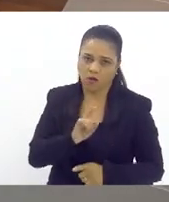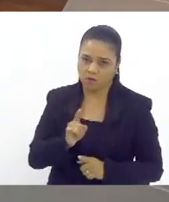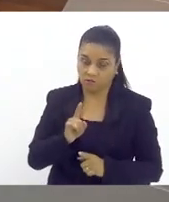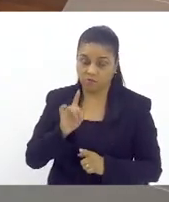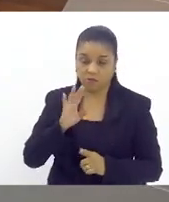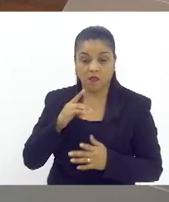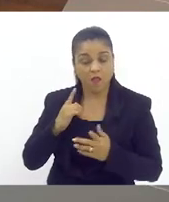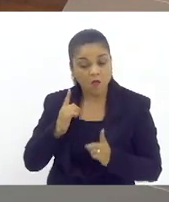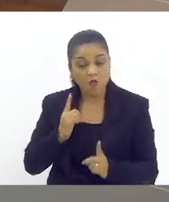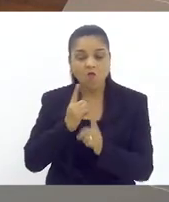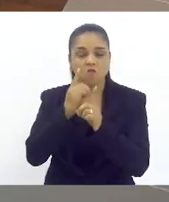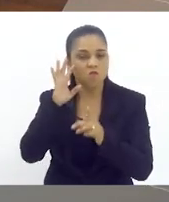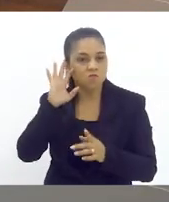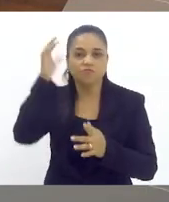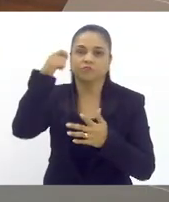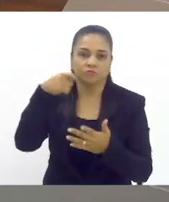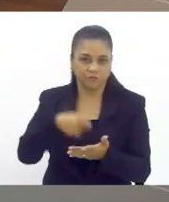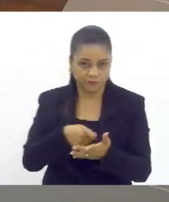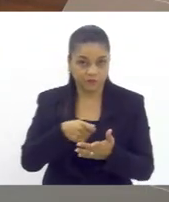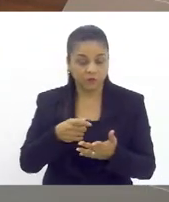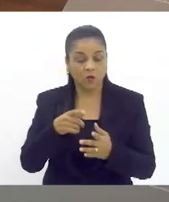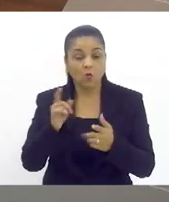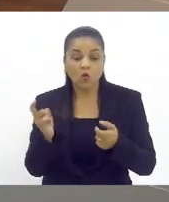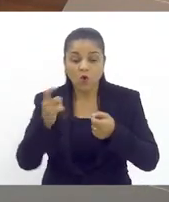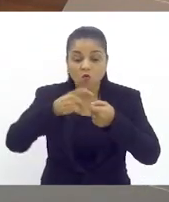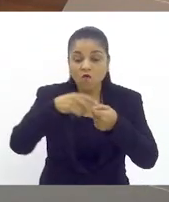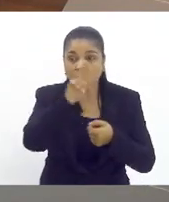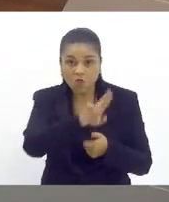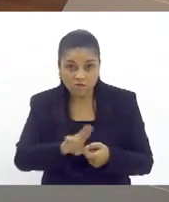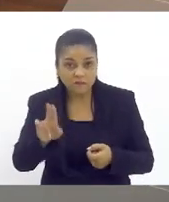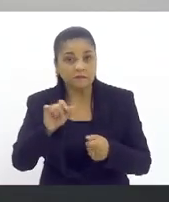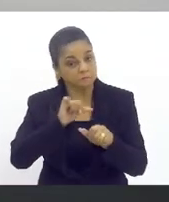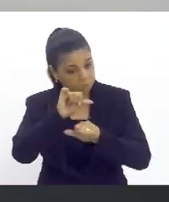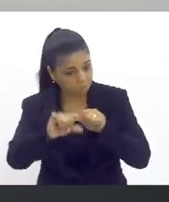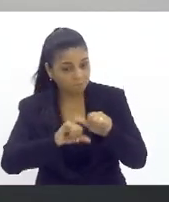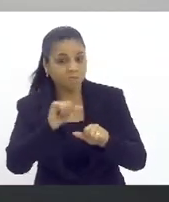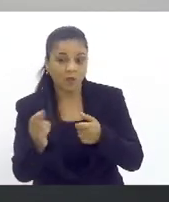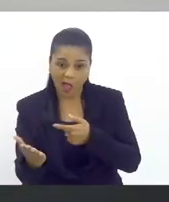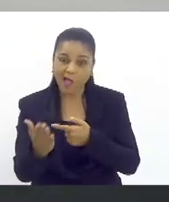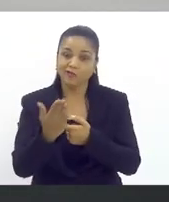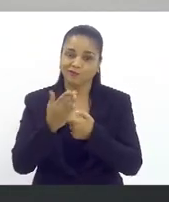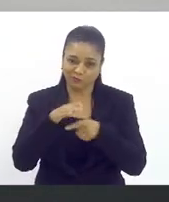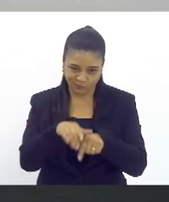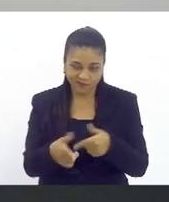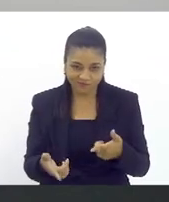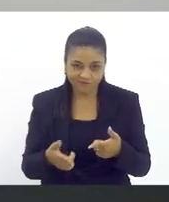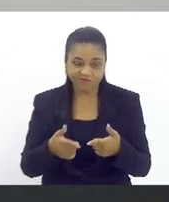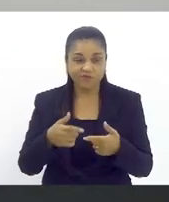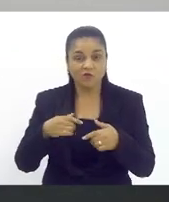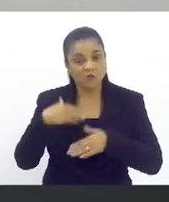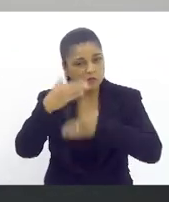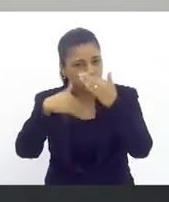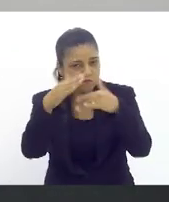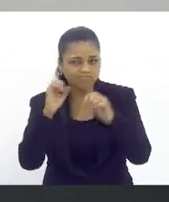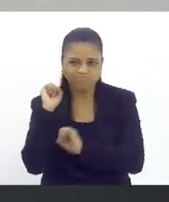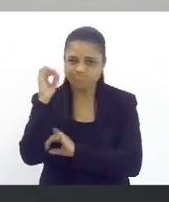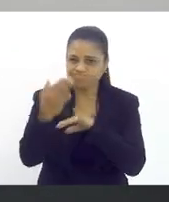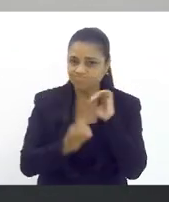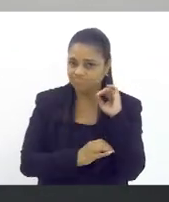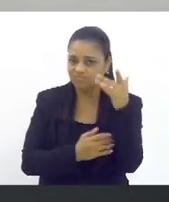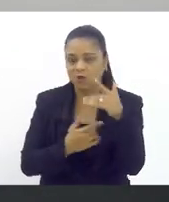o convênio com alguma Universidade pode andar eu acho que a própria questão do desenvolvimento Florestal que a outra